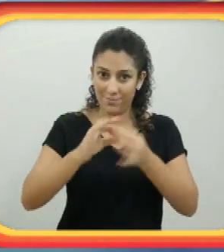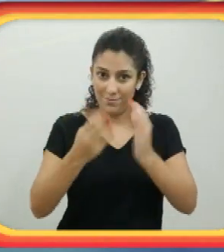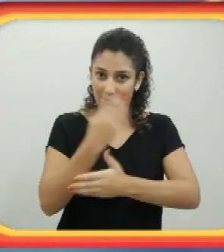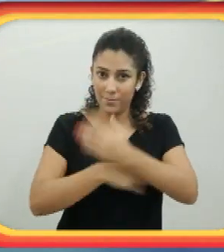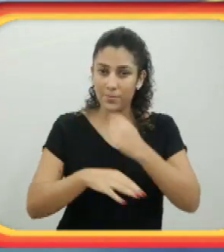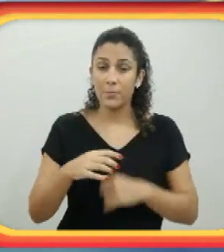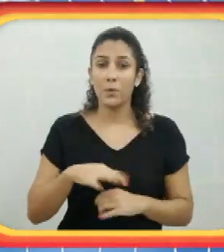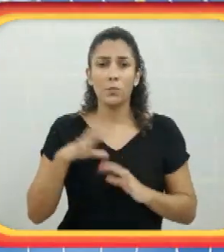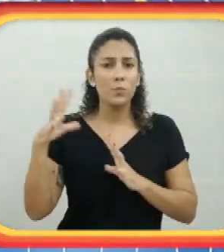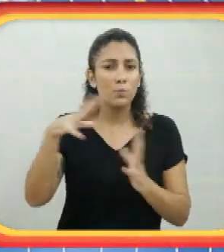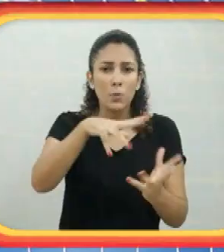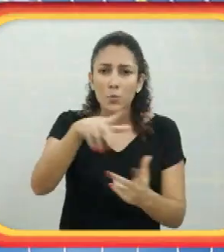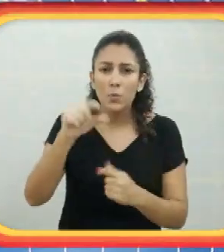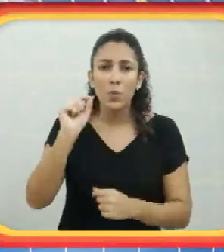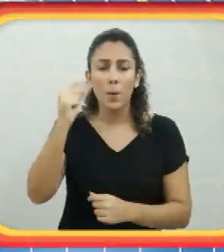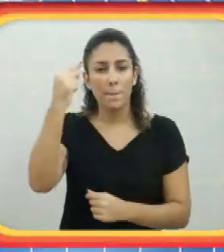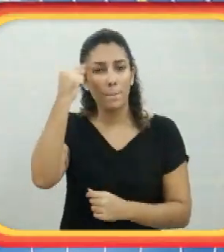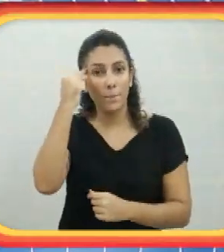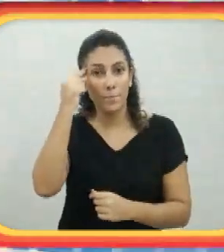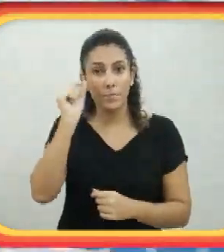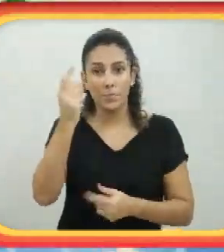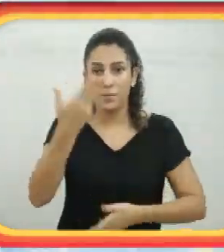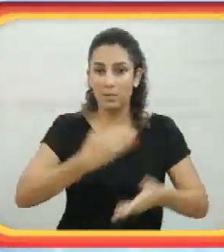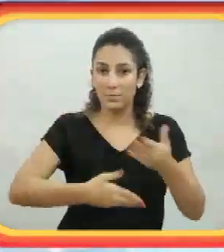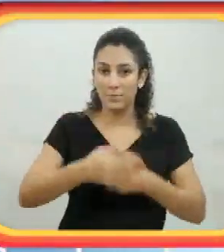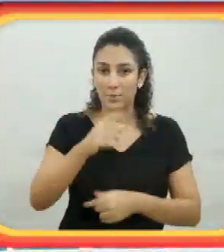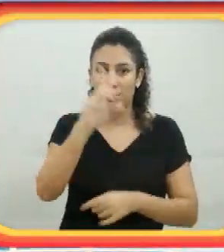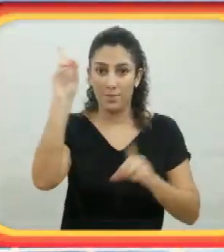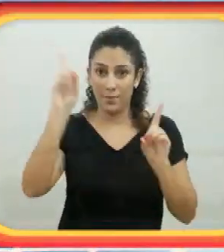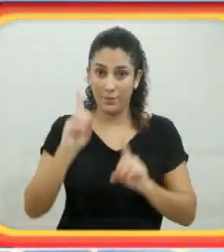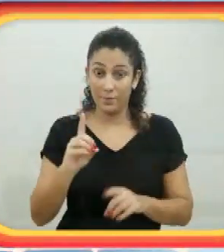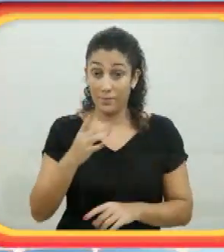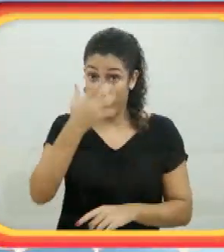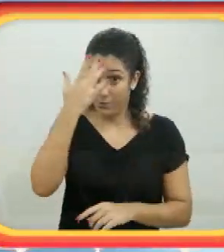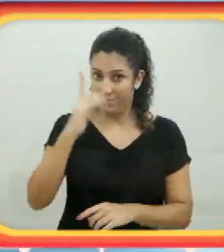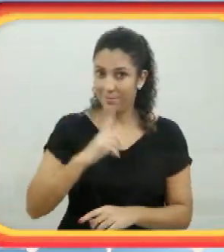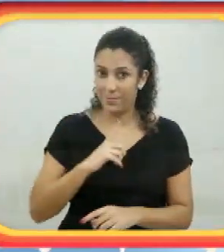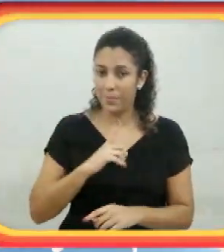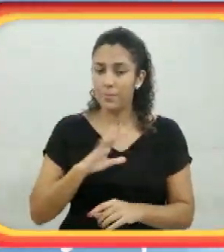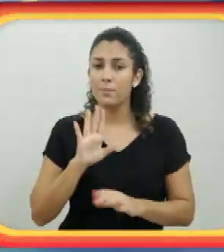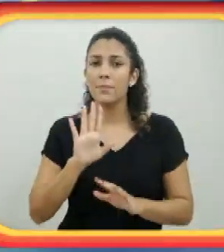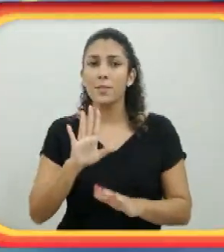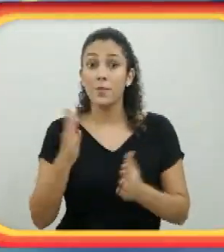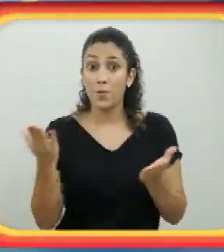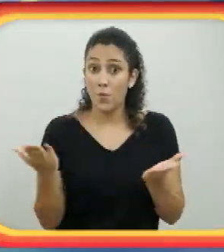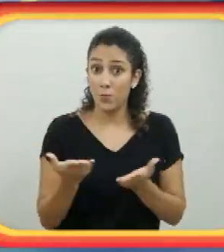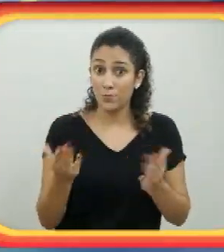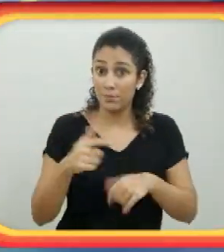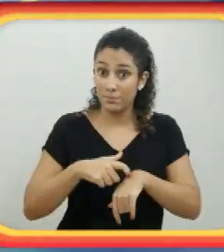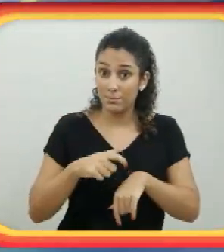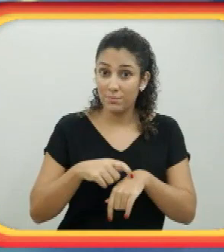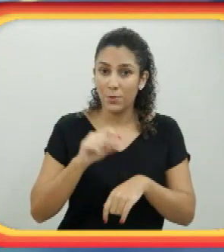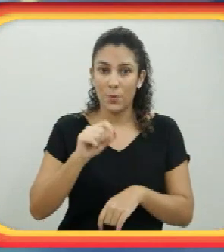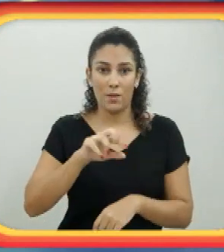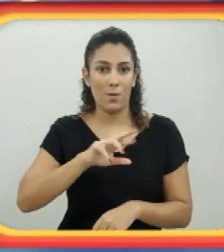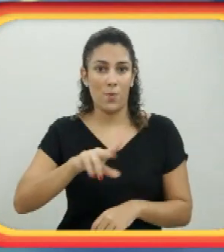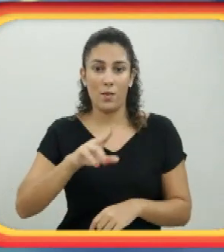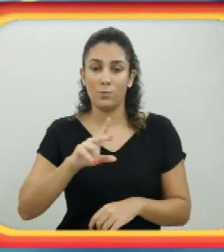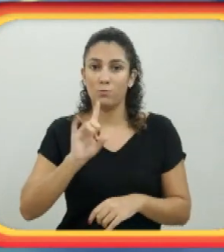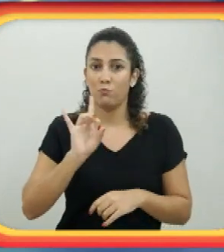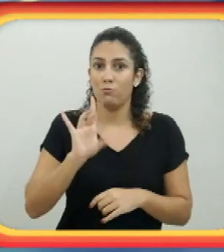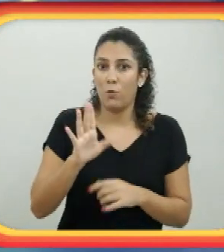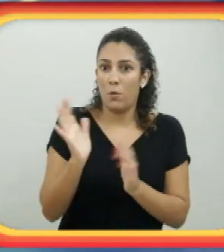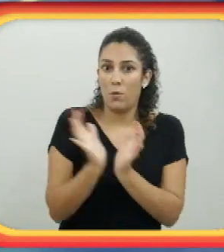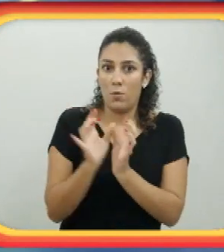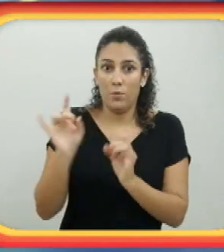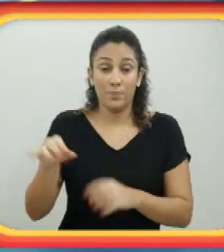conseguir esse objetivo traçado da nossa equipe. A gente fala assim de ser atleta paralímpico, todo mundo